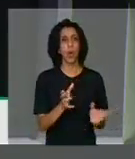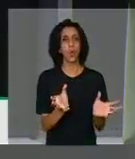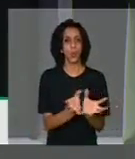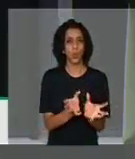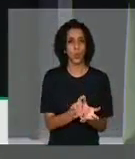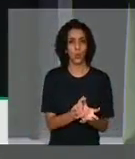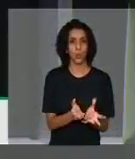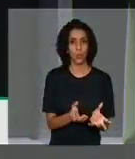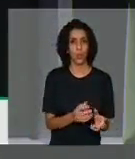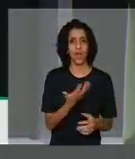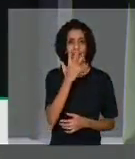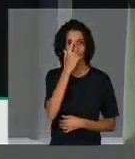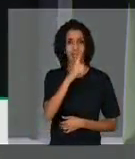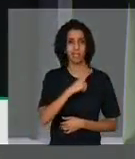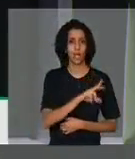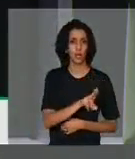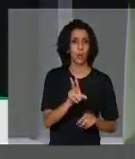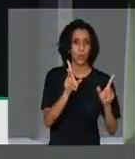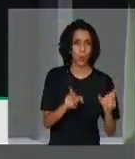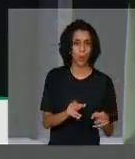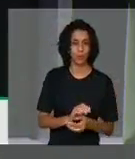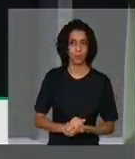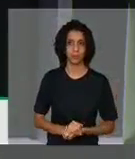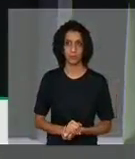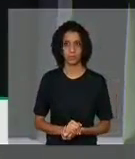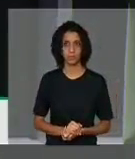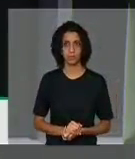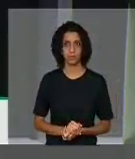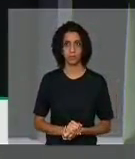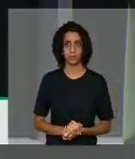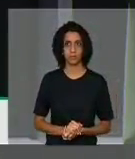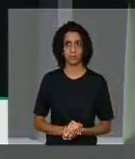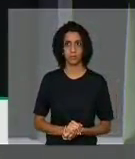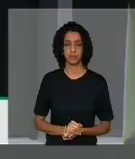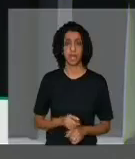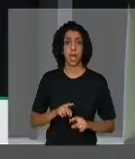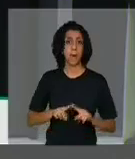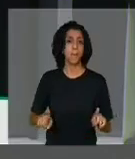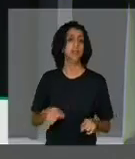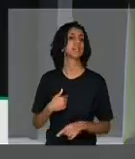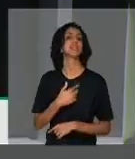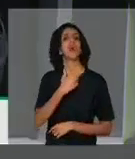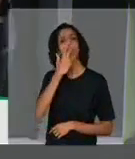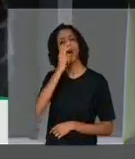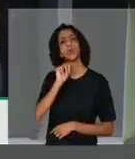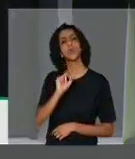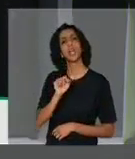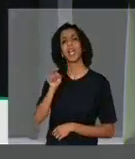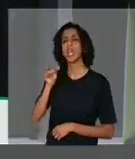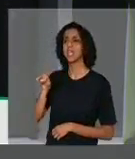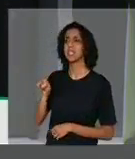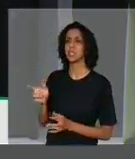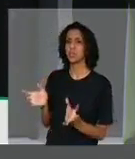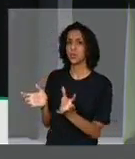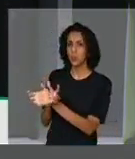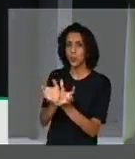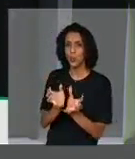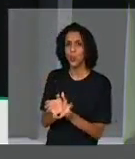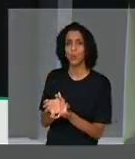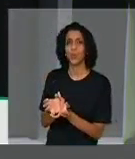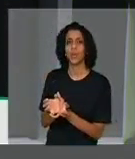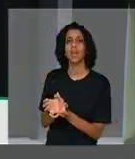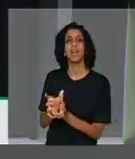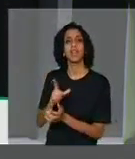para essa previdência do governo, está mais para o concentra, mas não sai, que existe em várias capitais